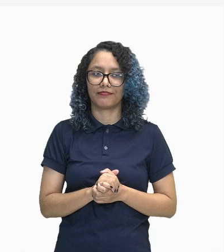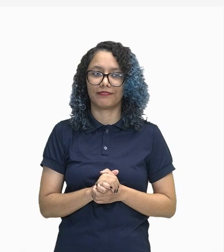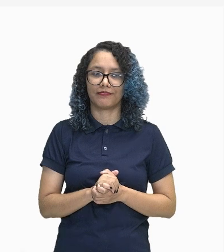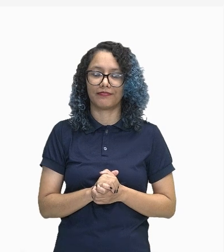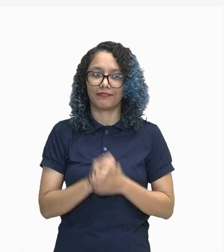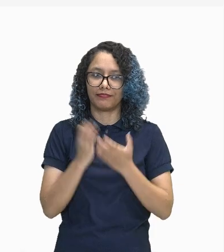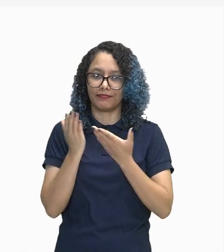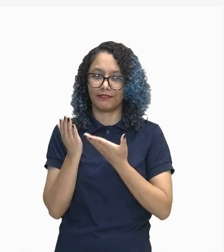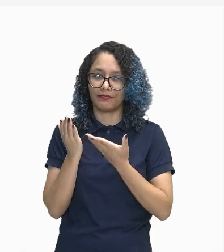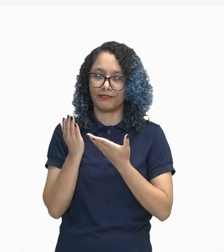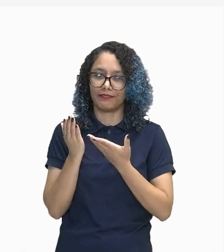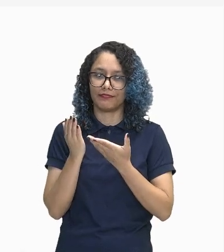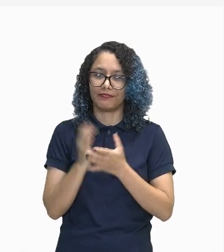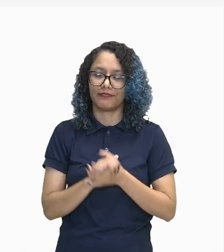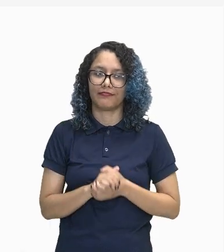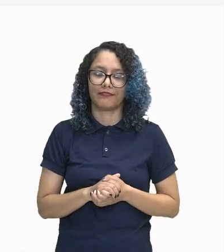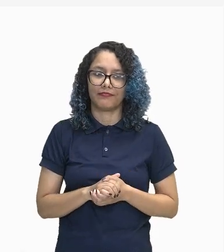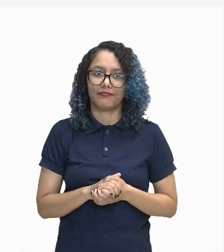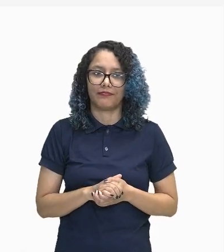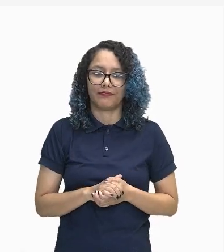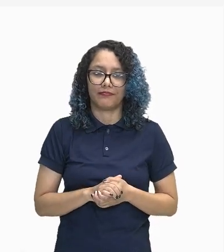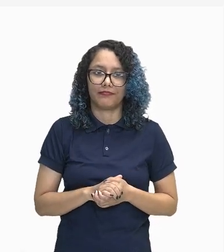R$15.